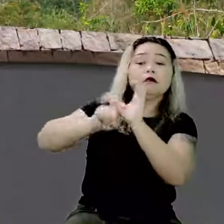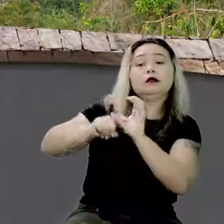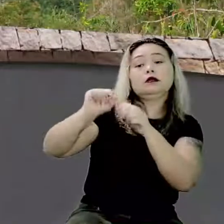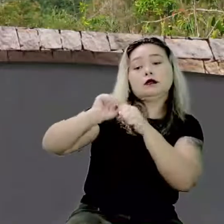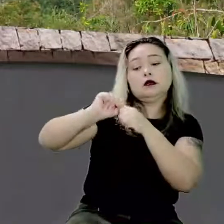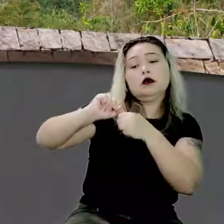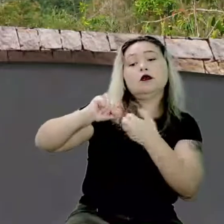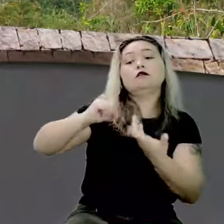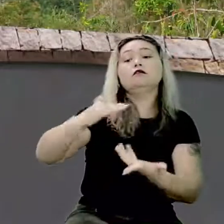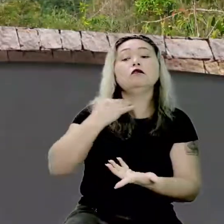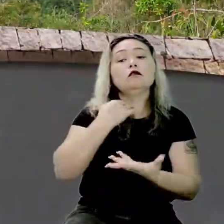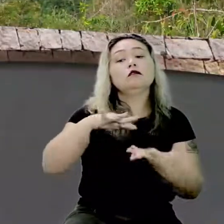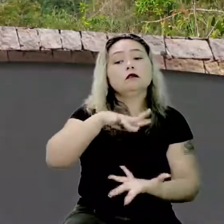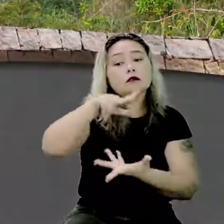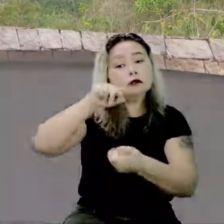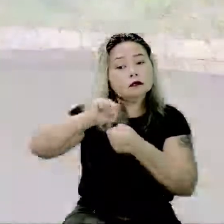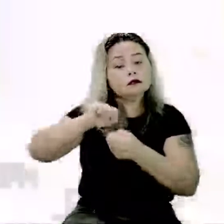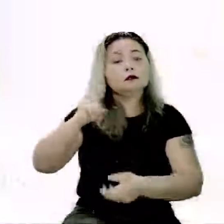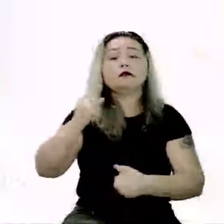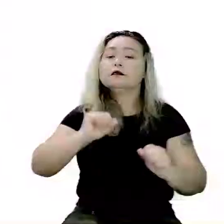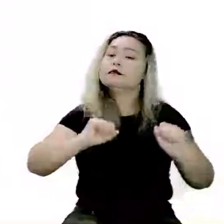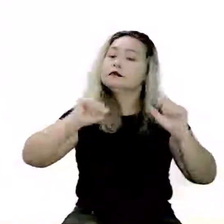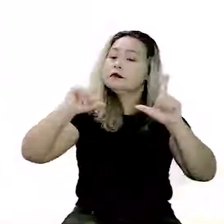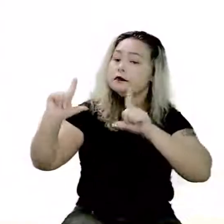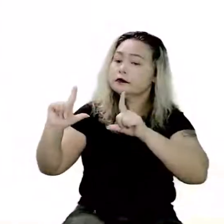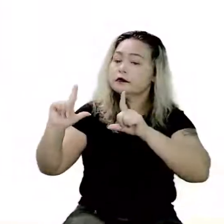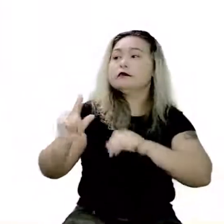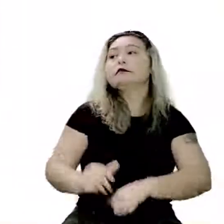Mundial. Beleza? Vamos lá, na tela.